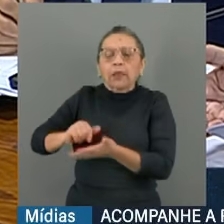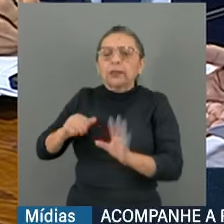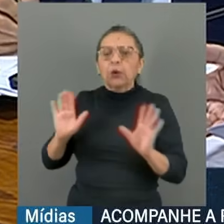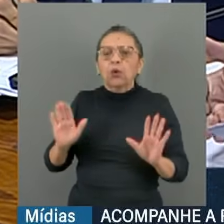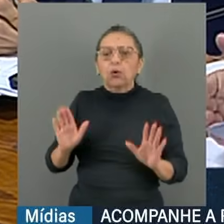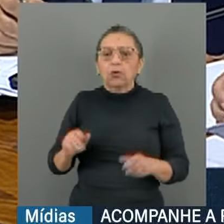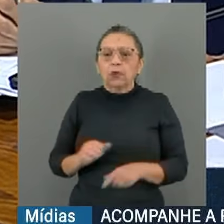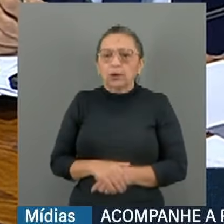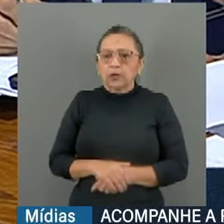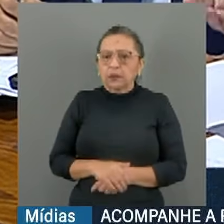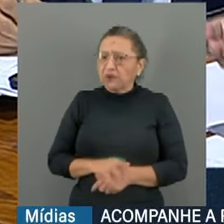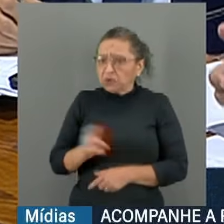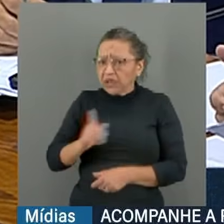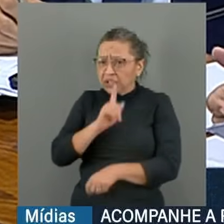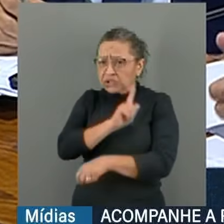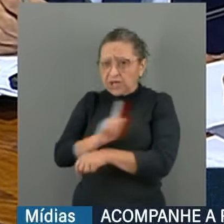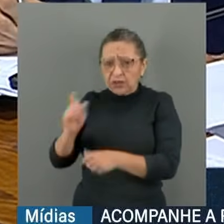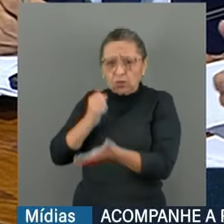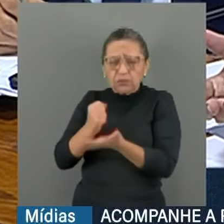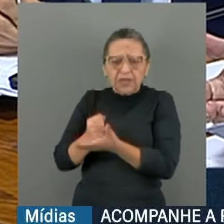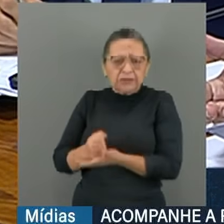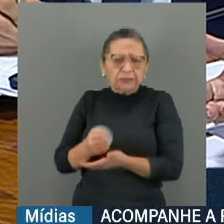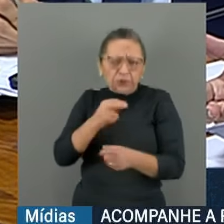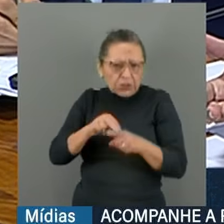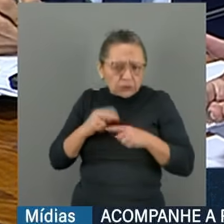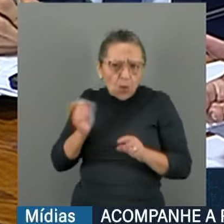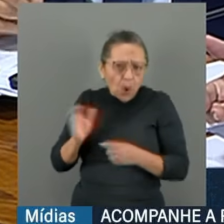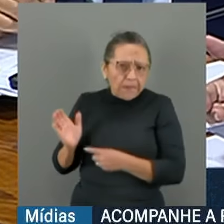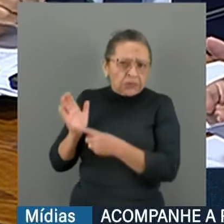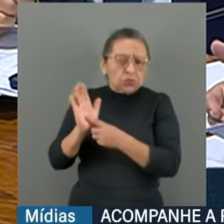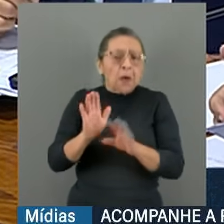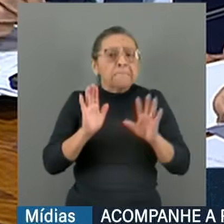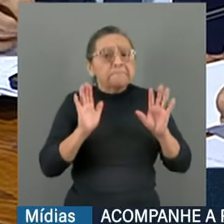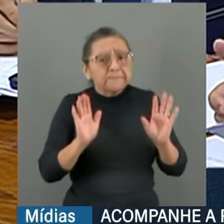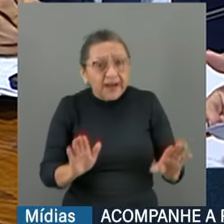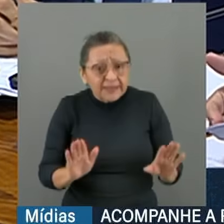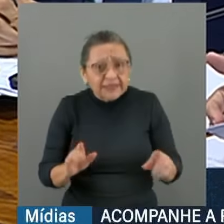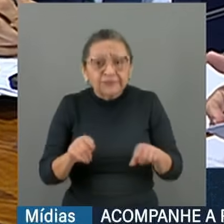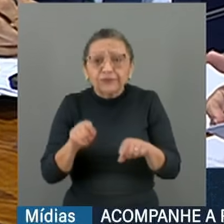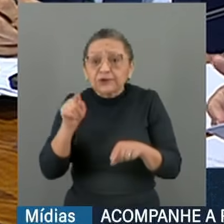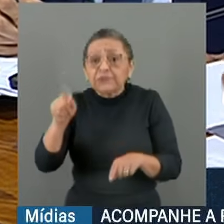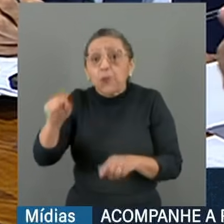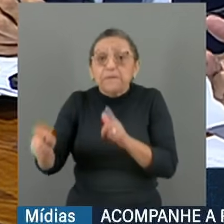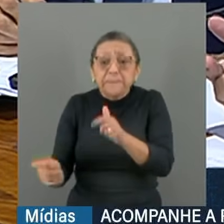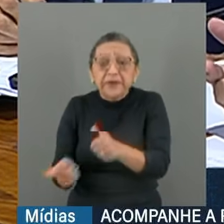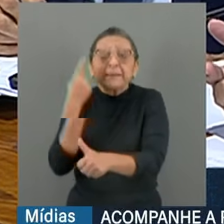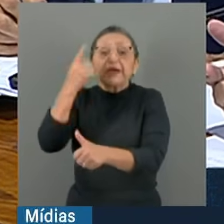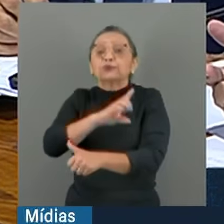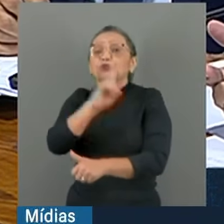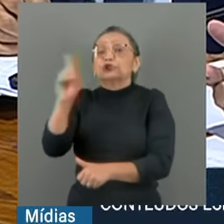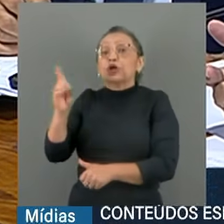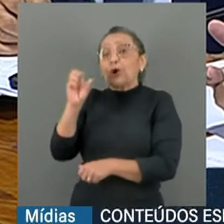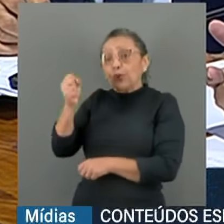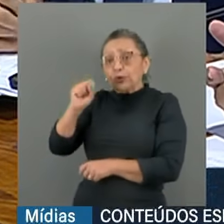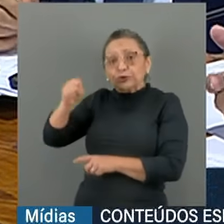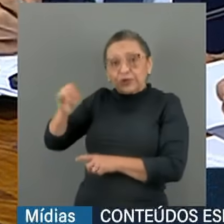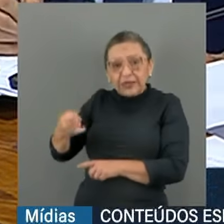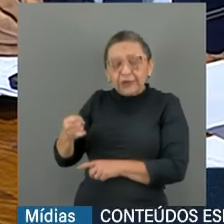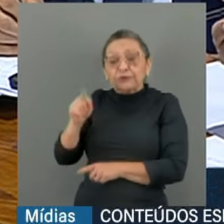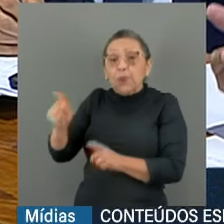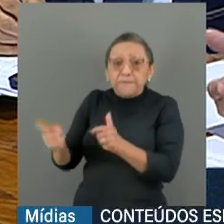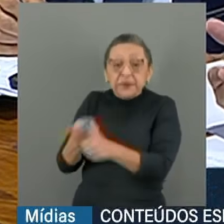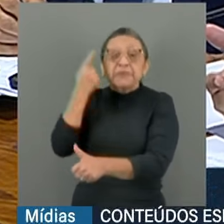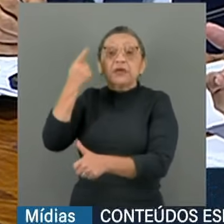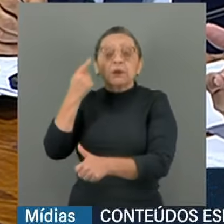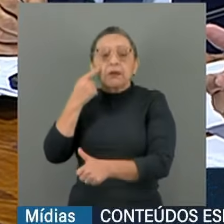daquele contrato. Então, não tinha como apresentá-las. Não obstante, Vossa Excelência foi o primeiro, no dia 8 de janeiro ainda, de